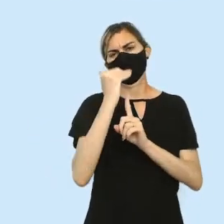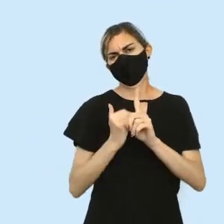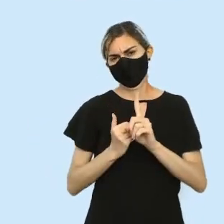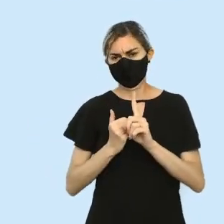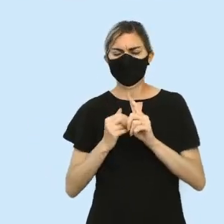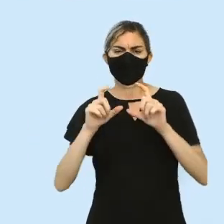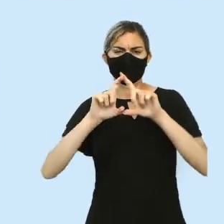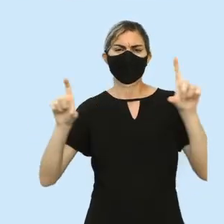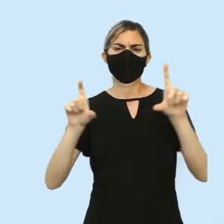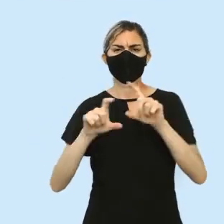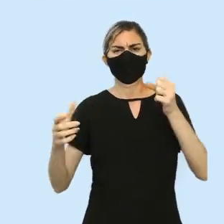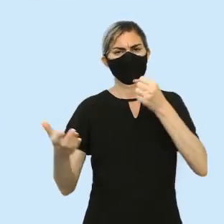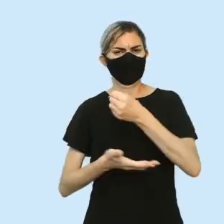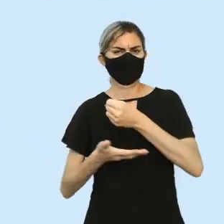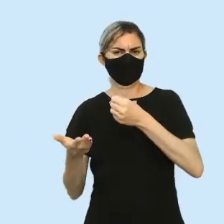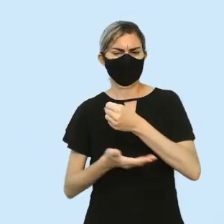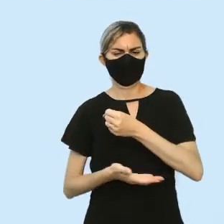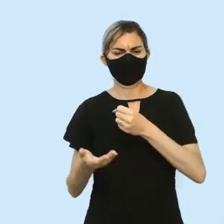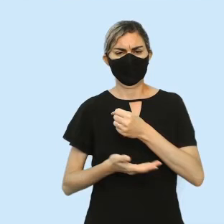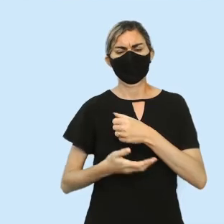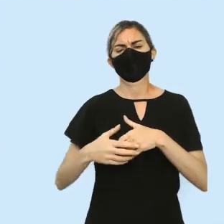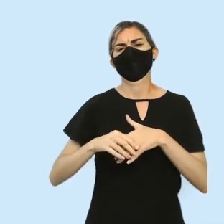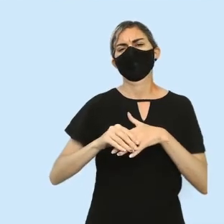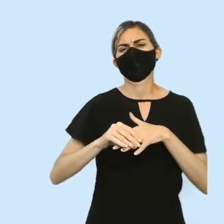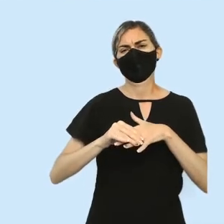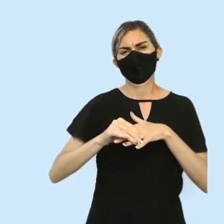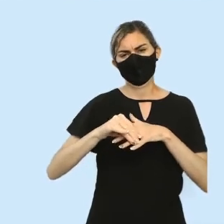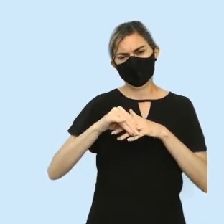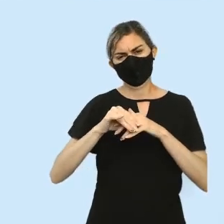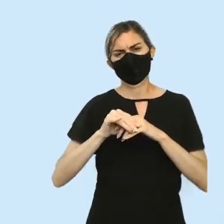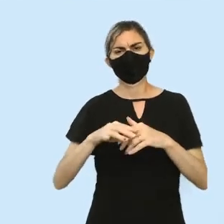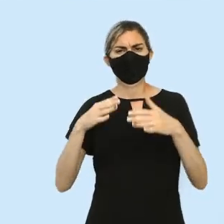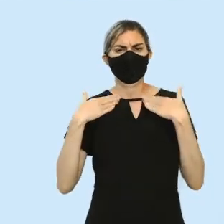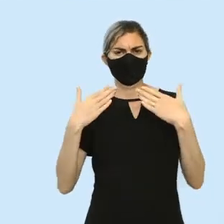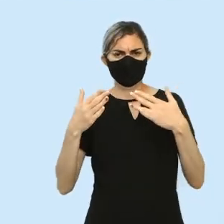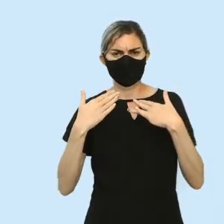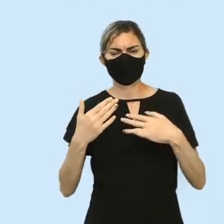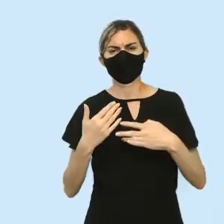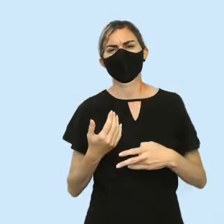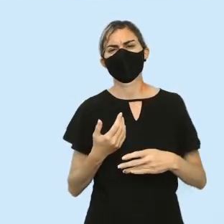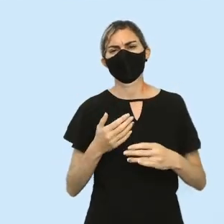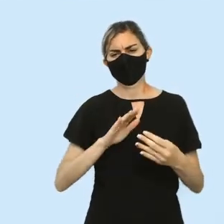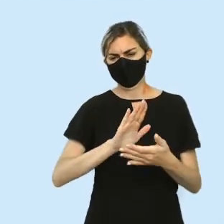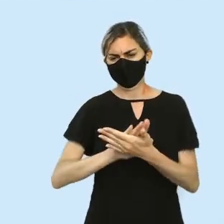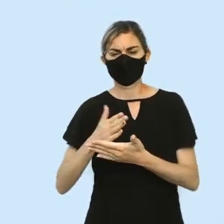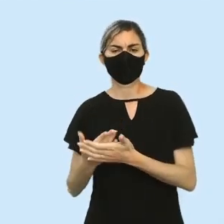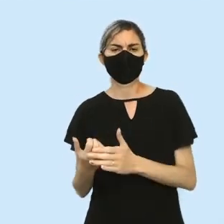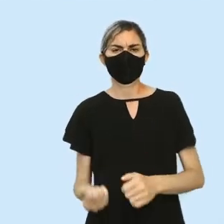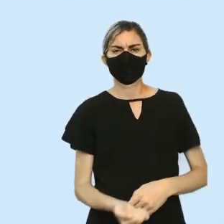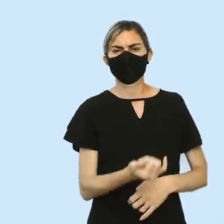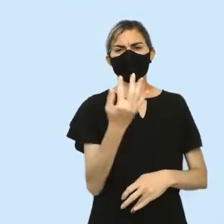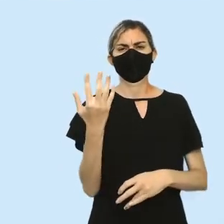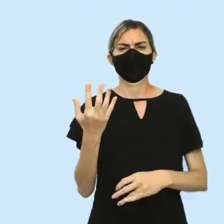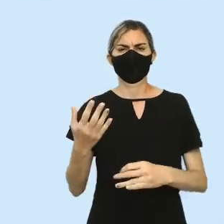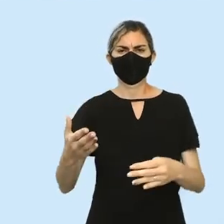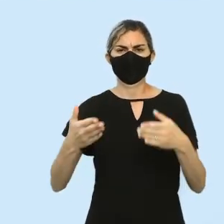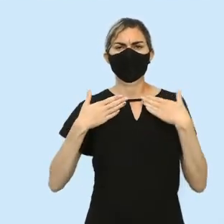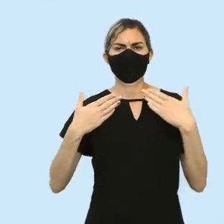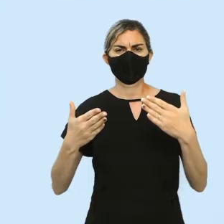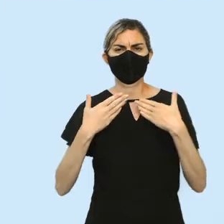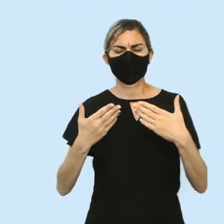a equação básica fundamental da calorimetria traduz a quantidade de